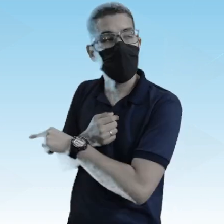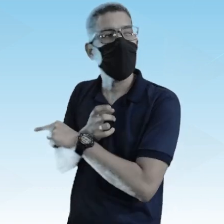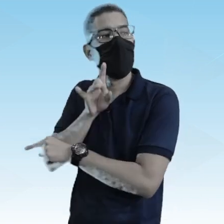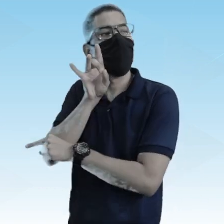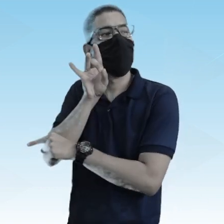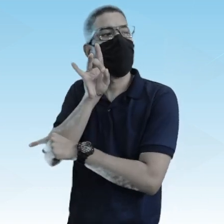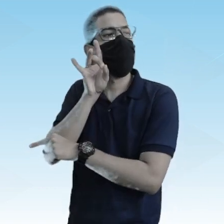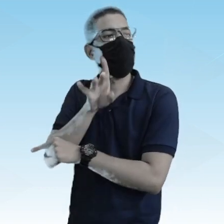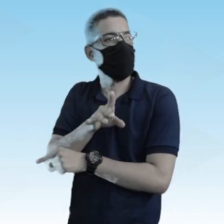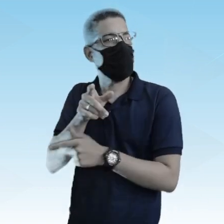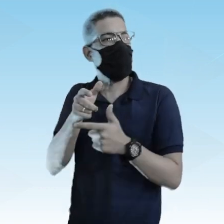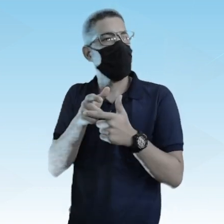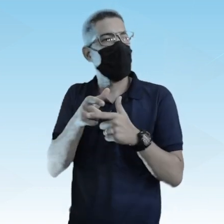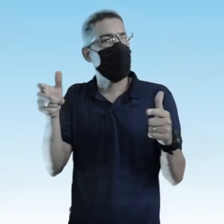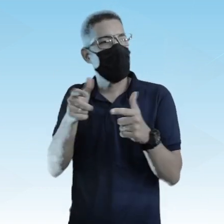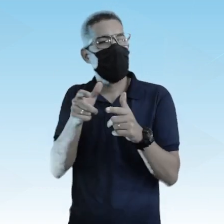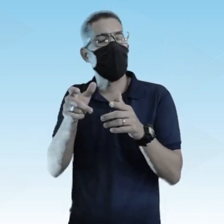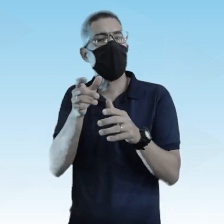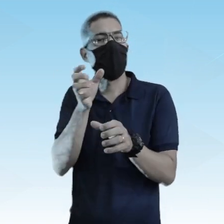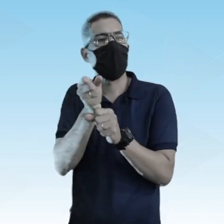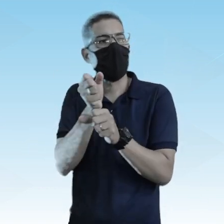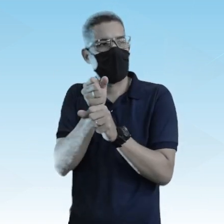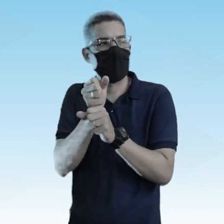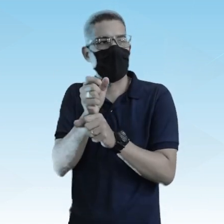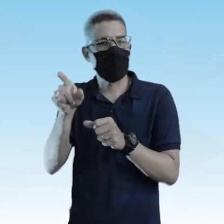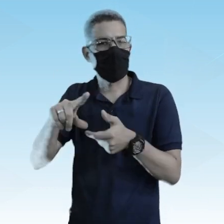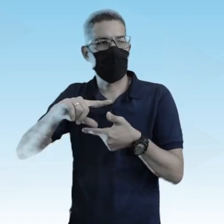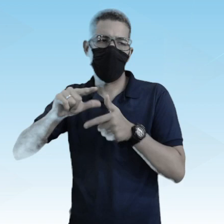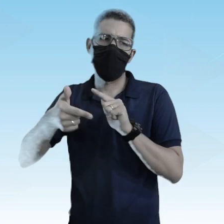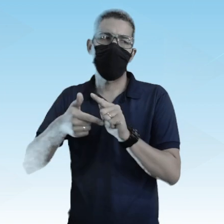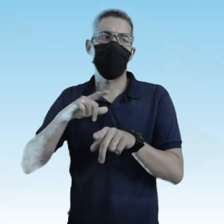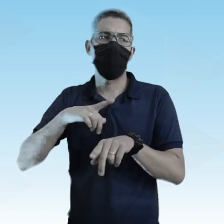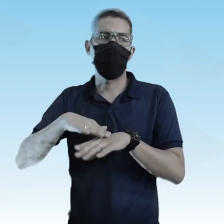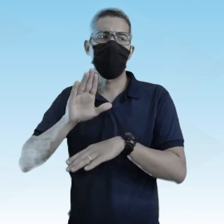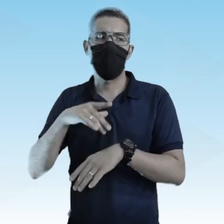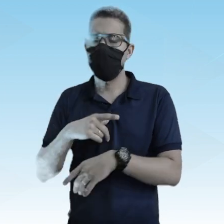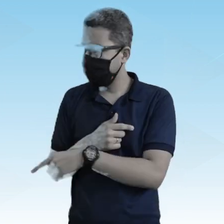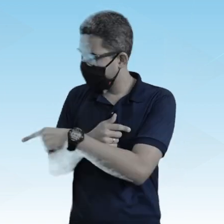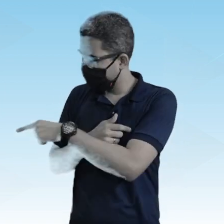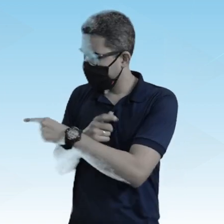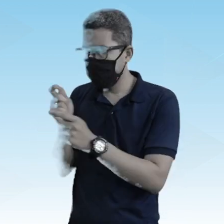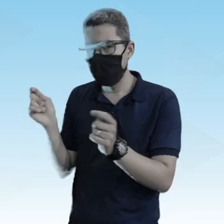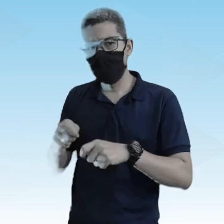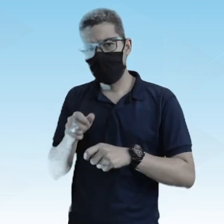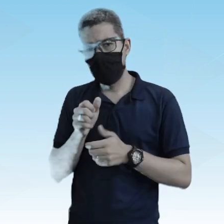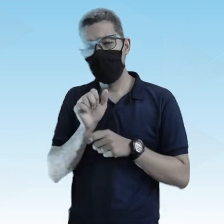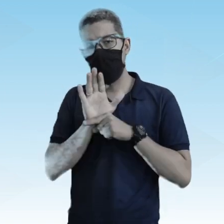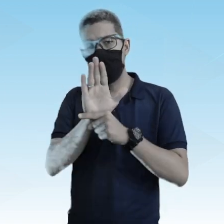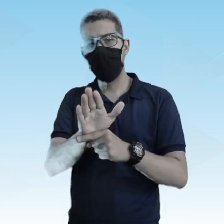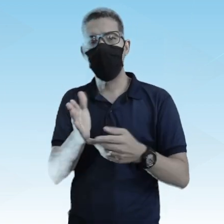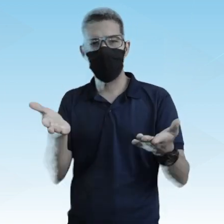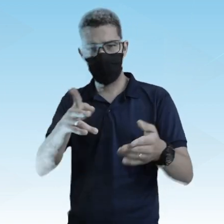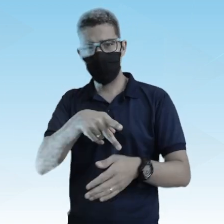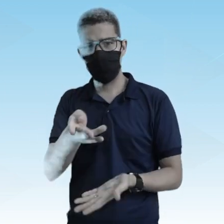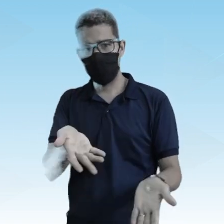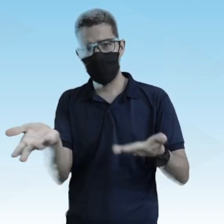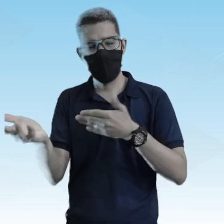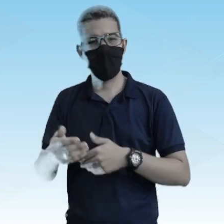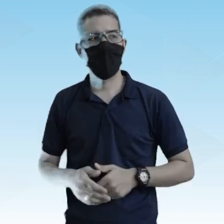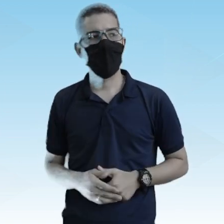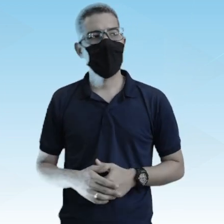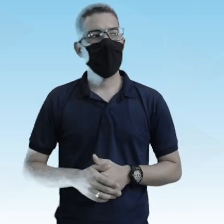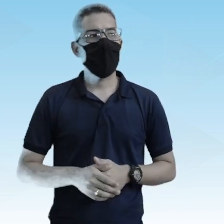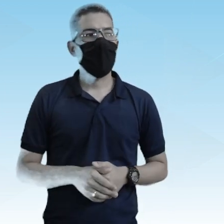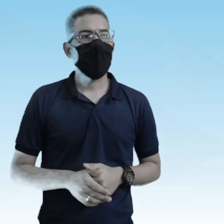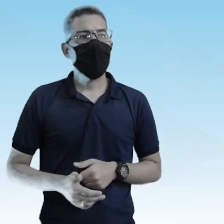grandeza e medidas, geometria, mas de todos os pontos. Professor, esse é um livro de apoio para você, tá bom? Segue aí. Não esquece, tá?